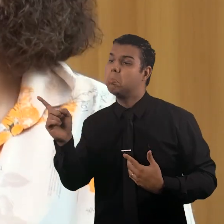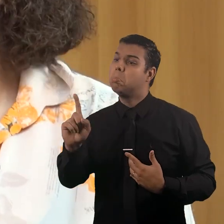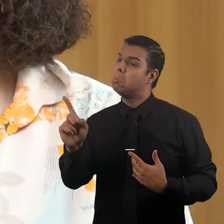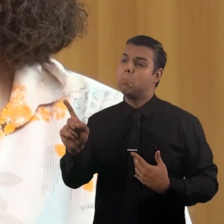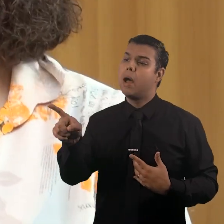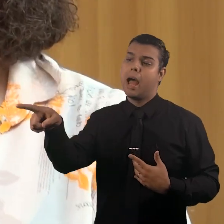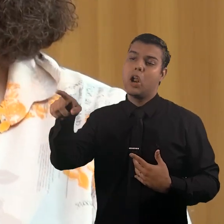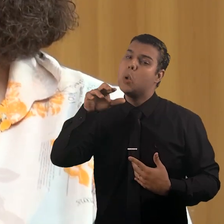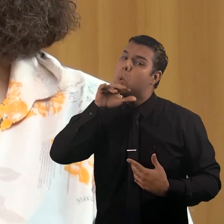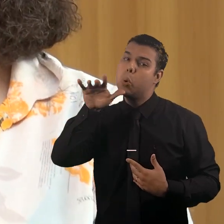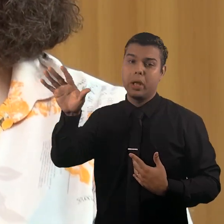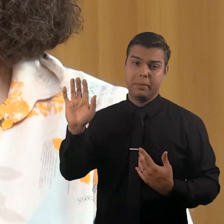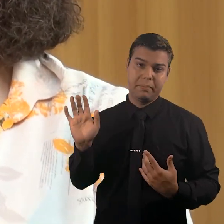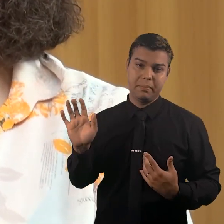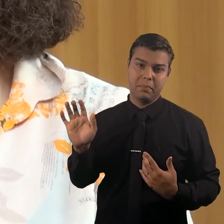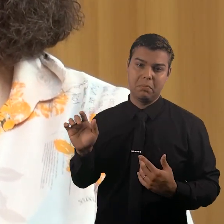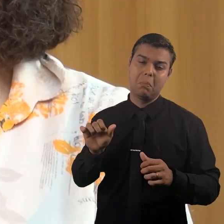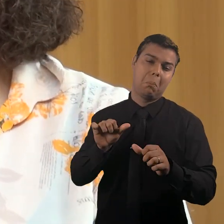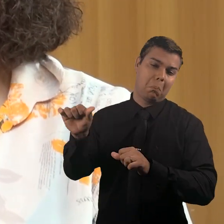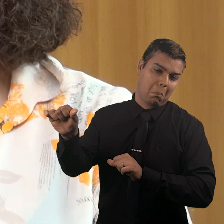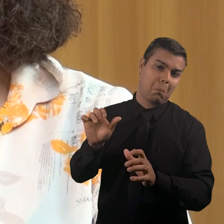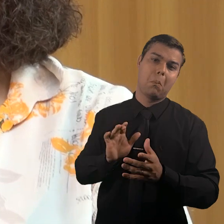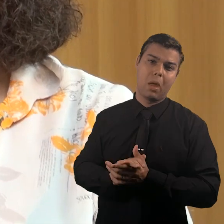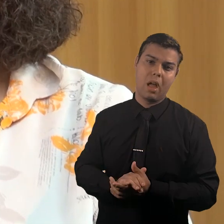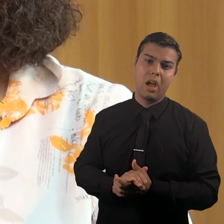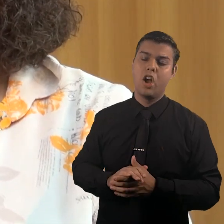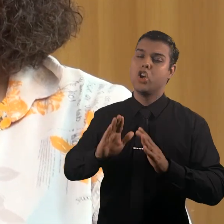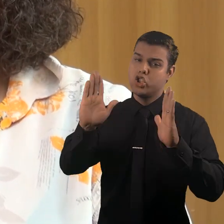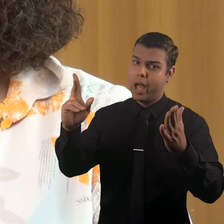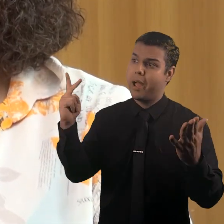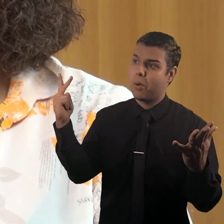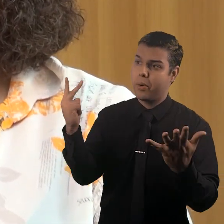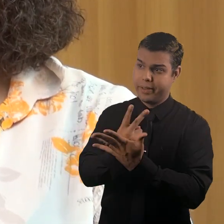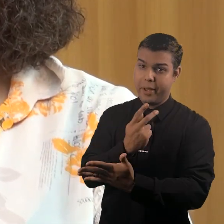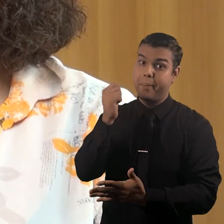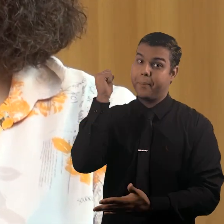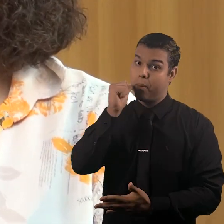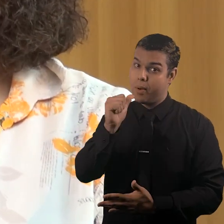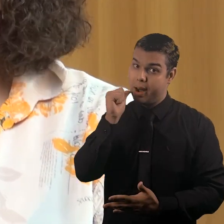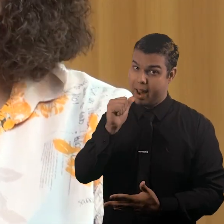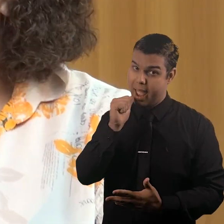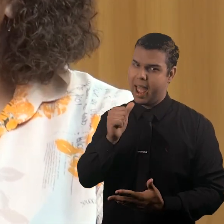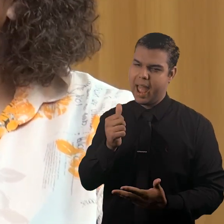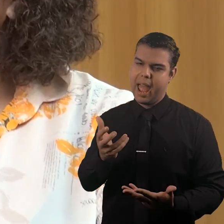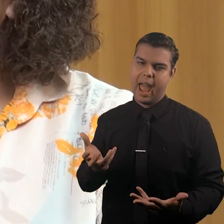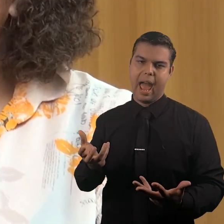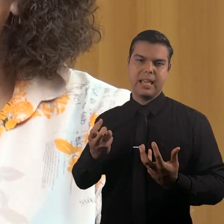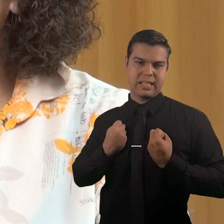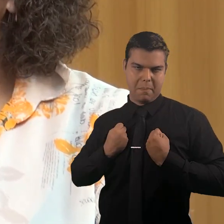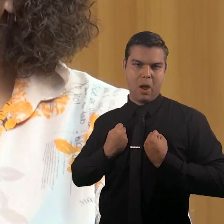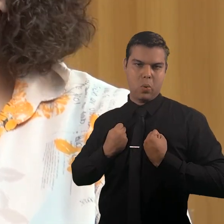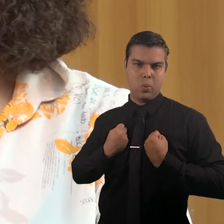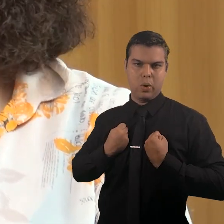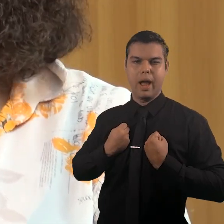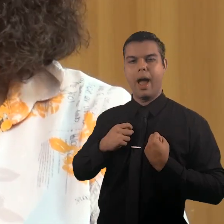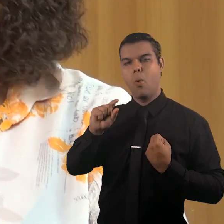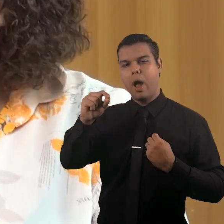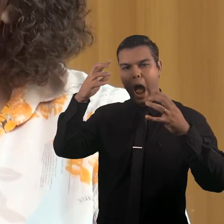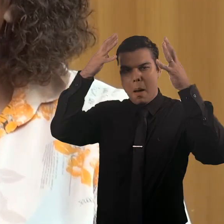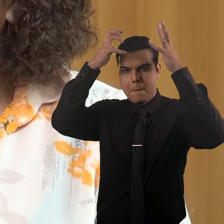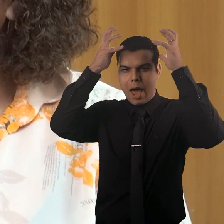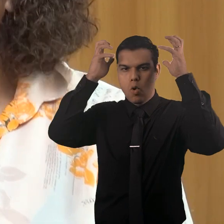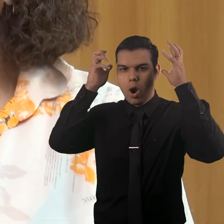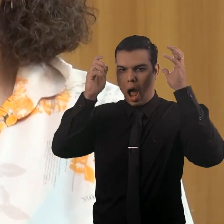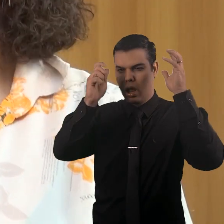outro. Nós já tivemos casos de mulheres dentro da fundação que receberam doação de perucas em endereços de pessoas